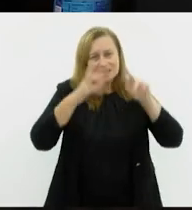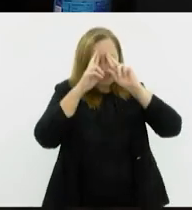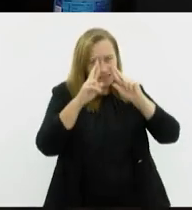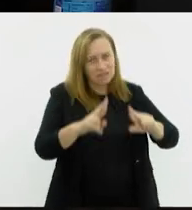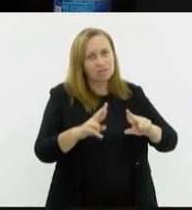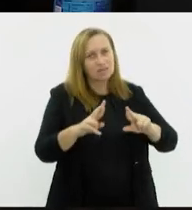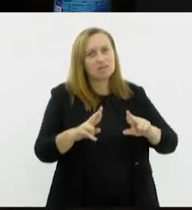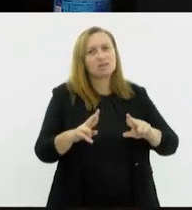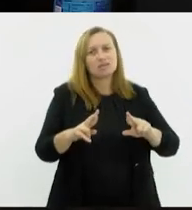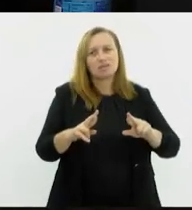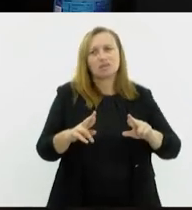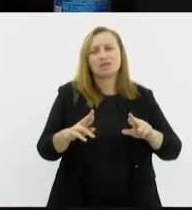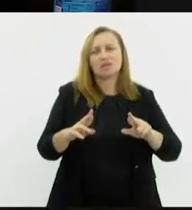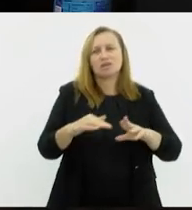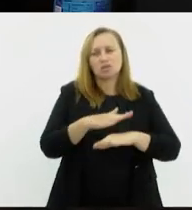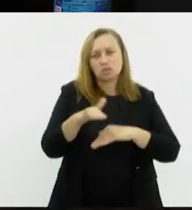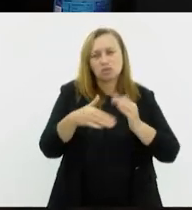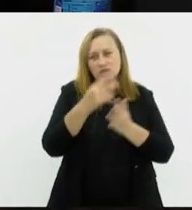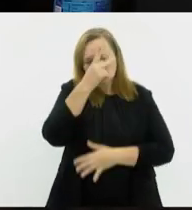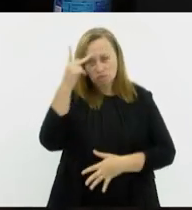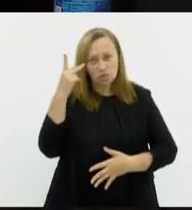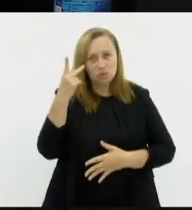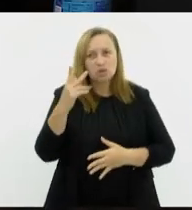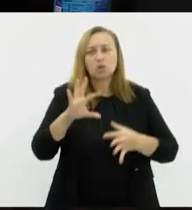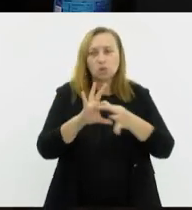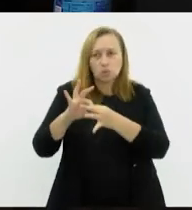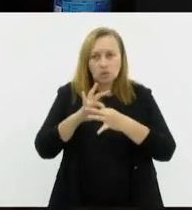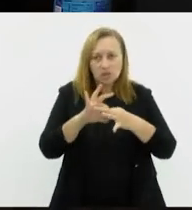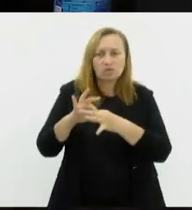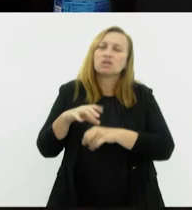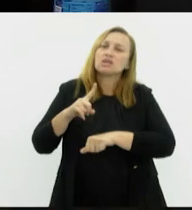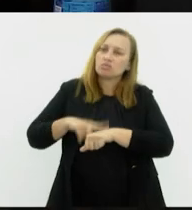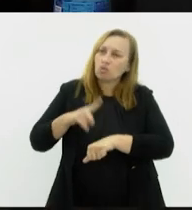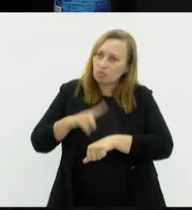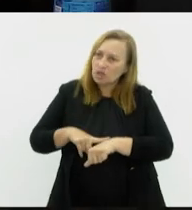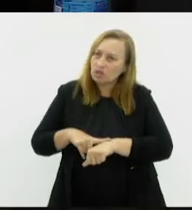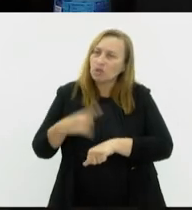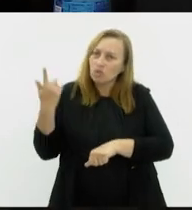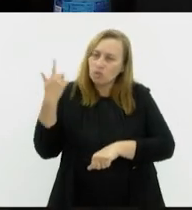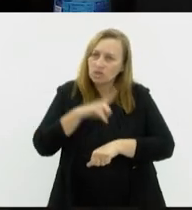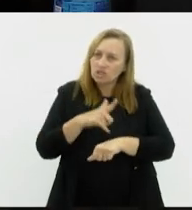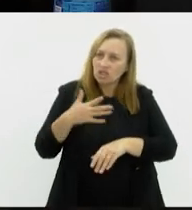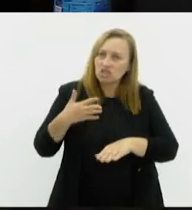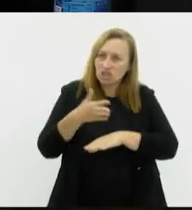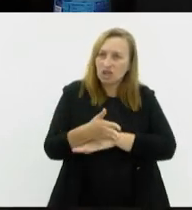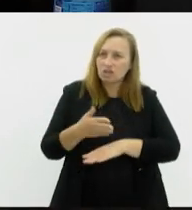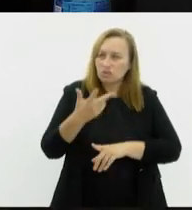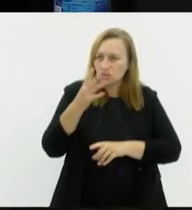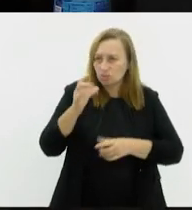às pessoas nesse momento e união. A união que a gente consegue chegar a algum lugar